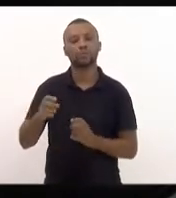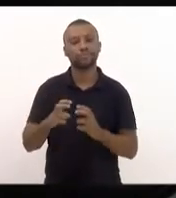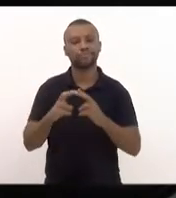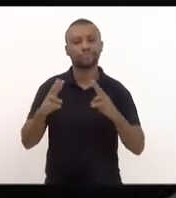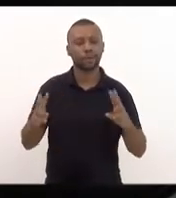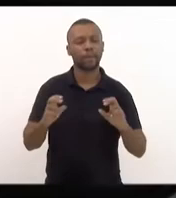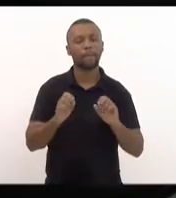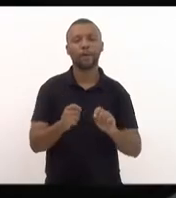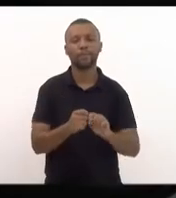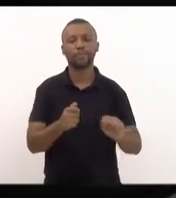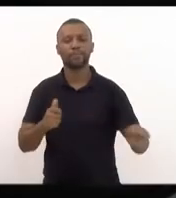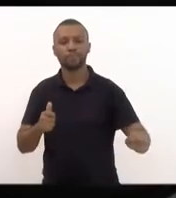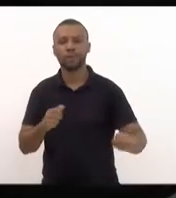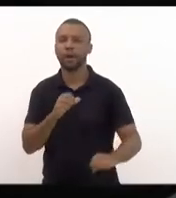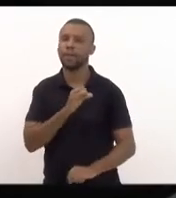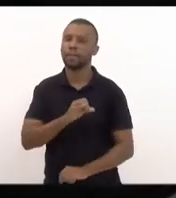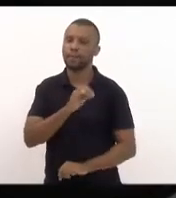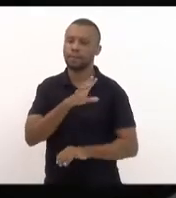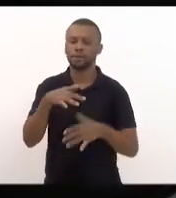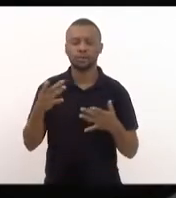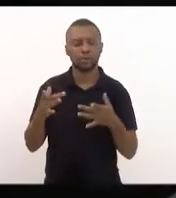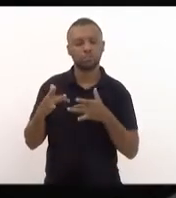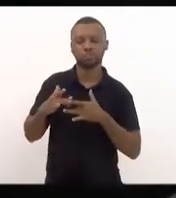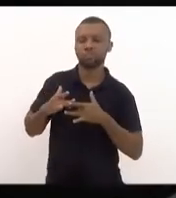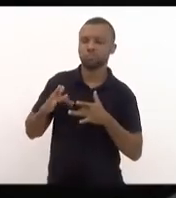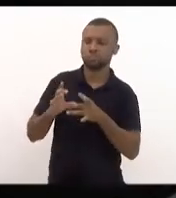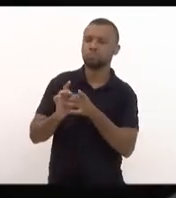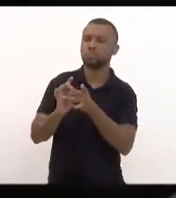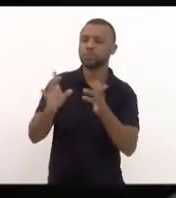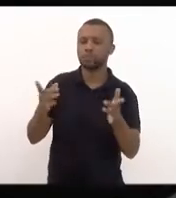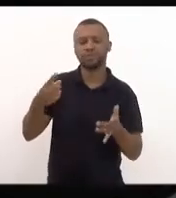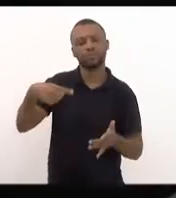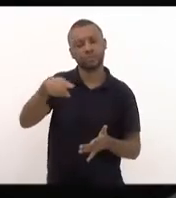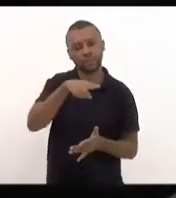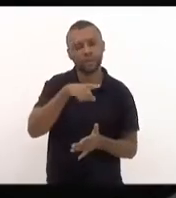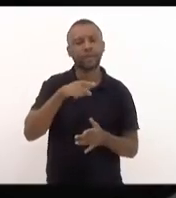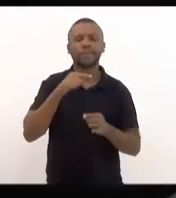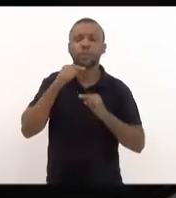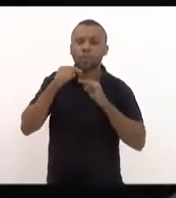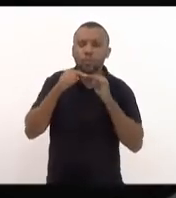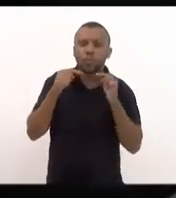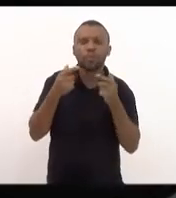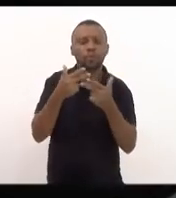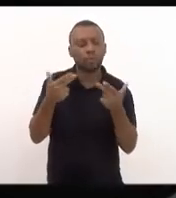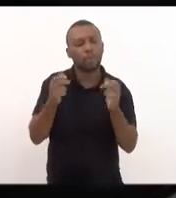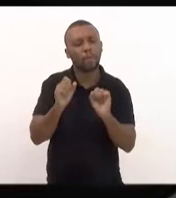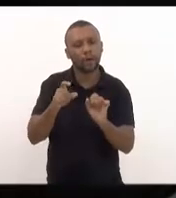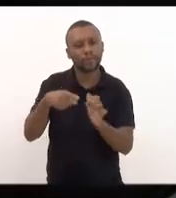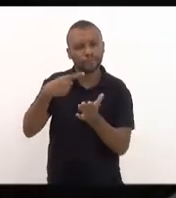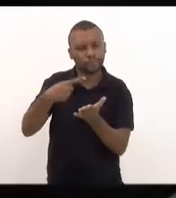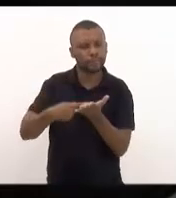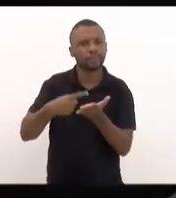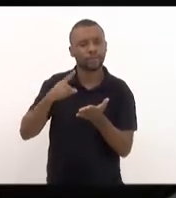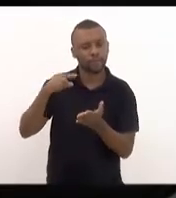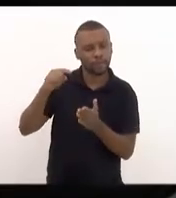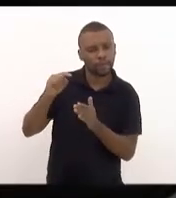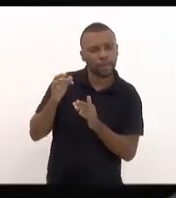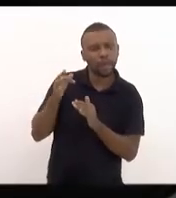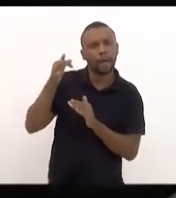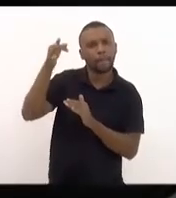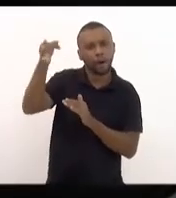Rio de Janeiro. Então, o INEA está à disposição do senhor e das próximas reuniões,